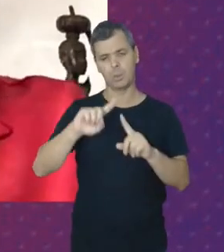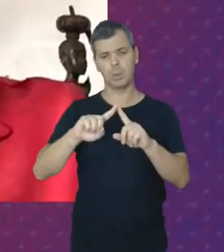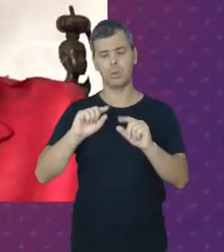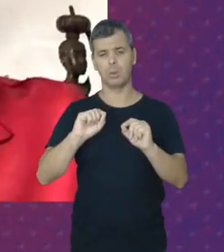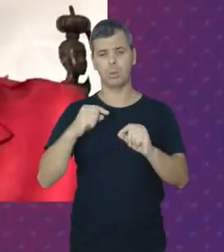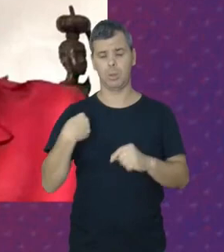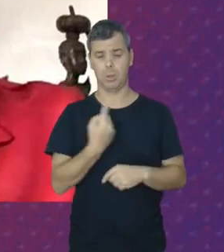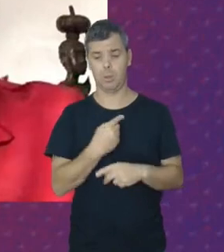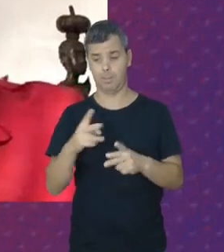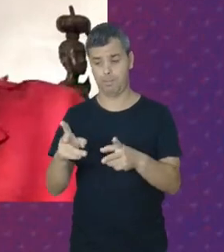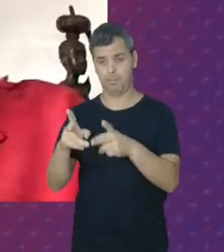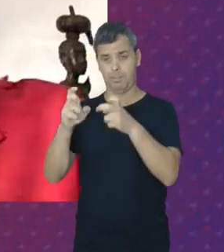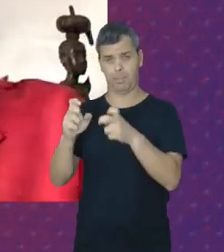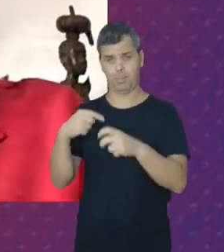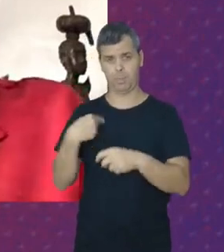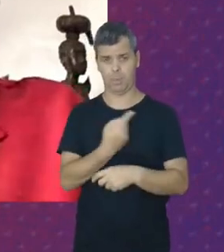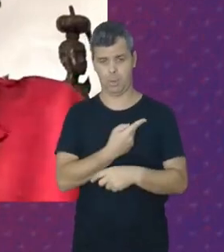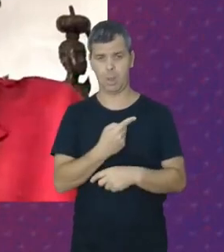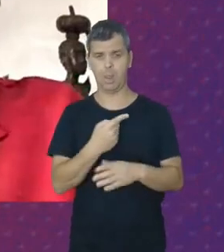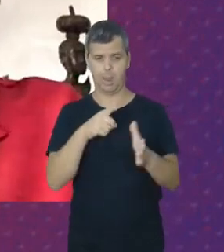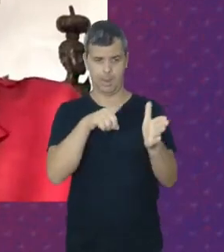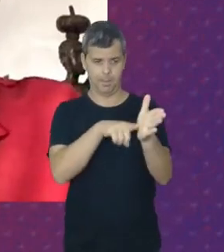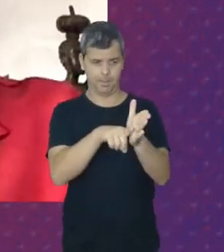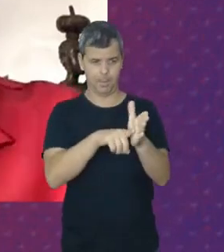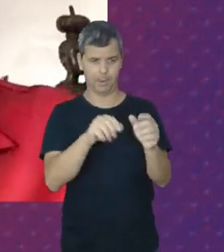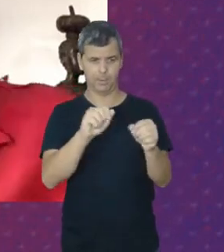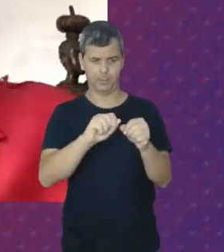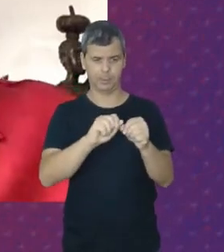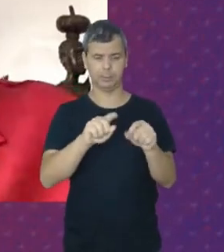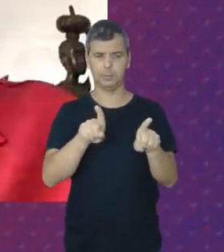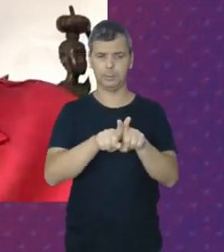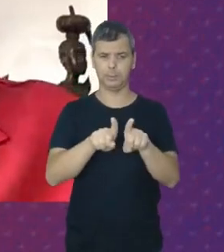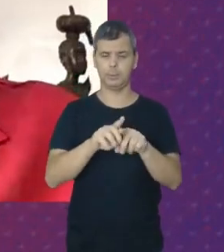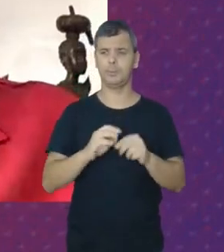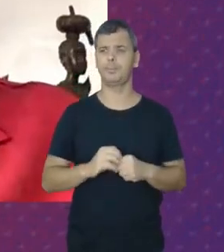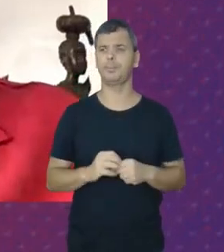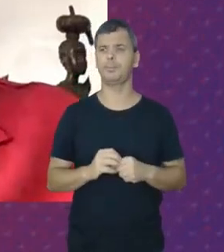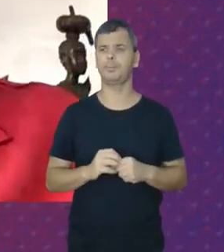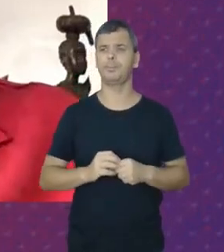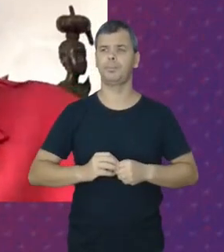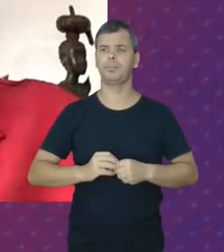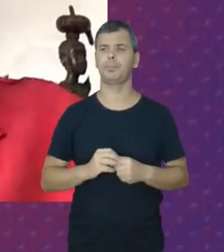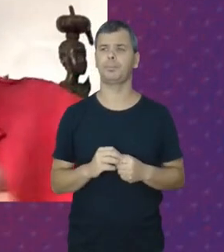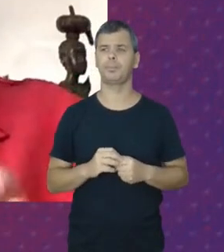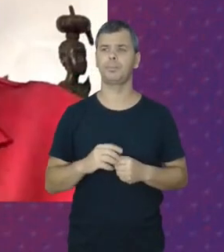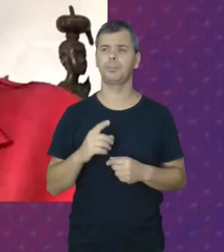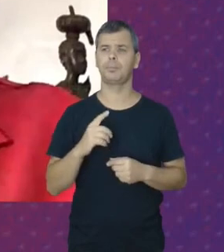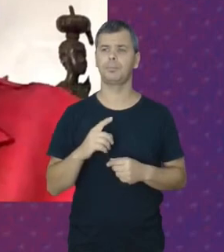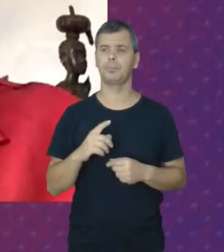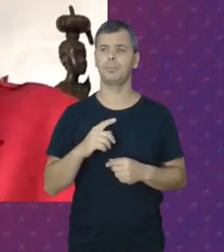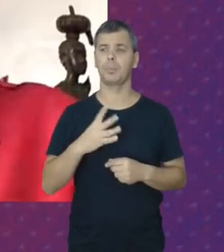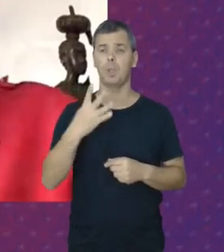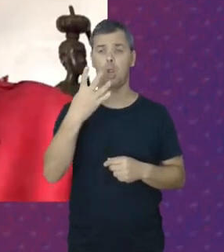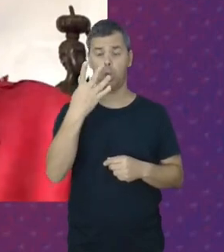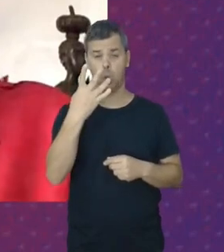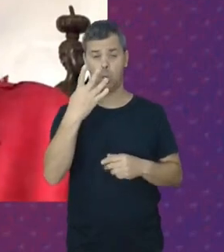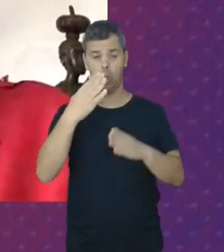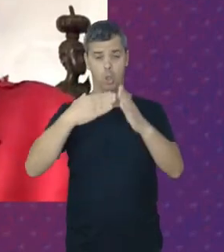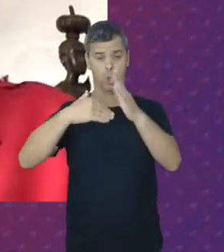nós Observamos E aí Das pesquisas Feitas É que Dentre Quatro